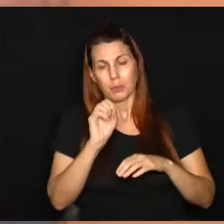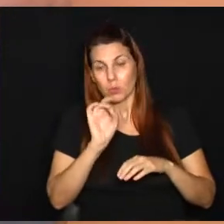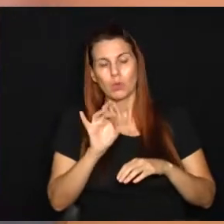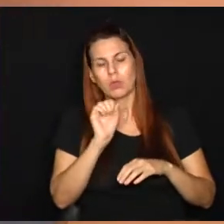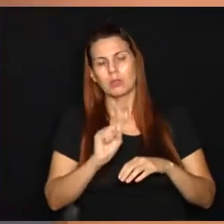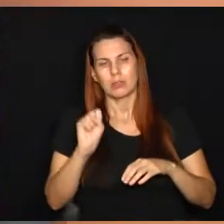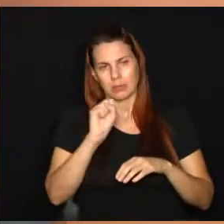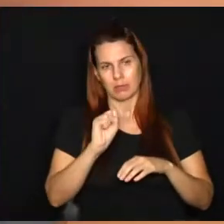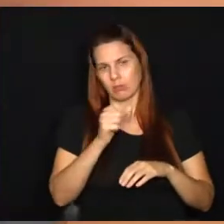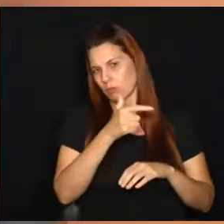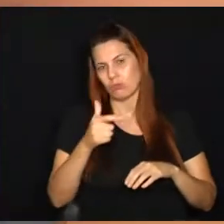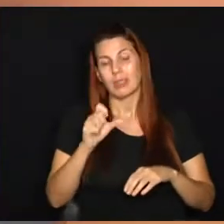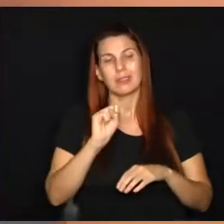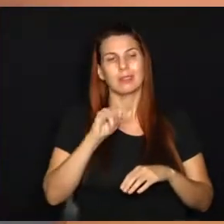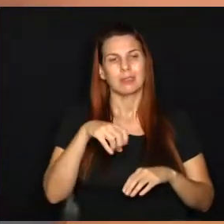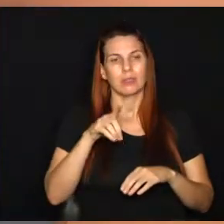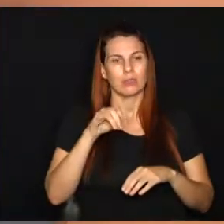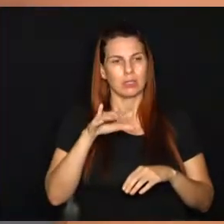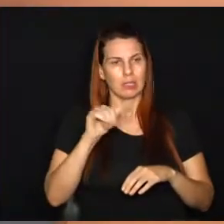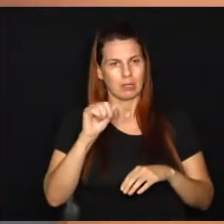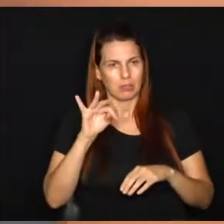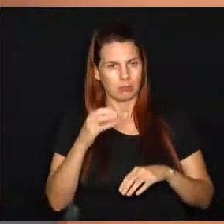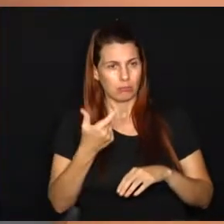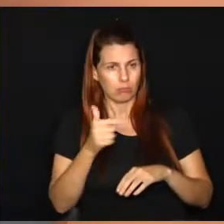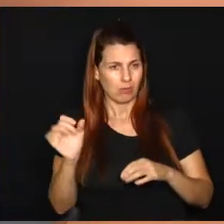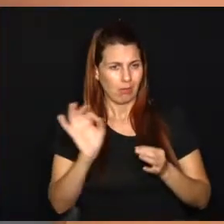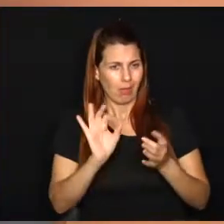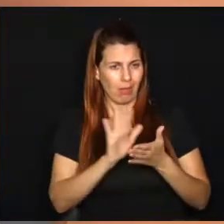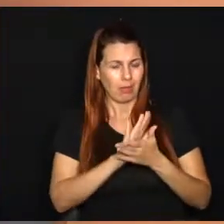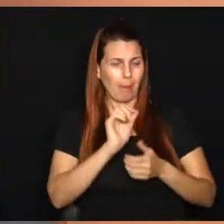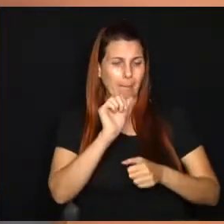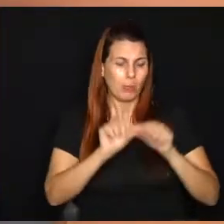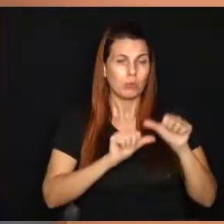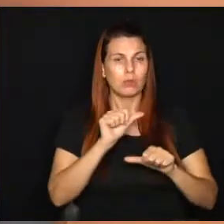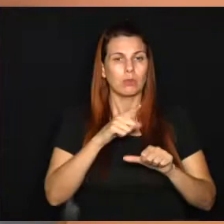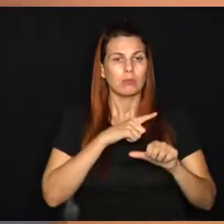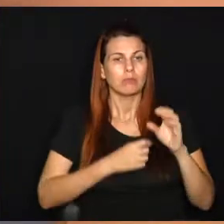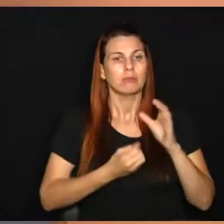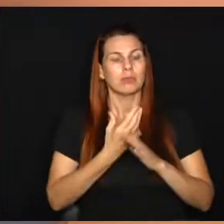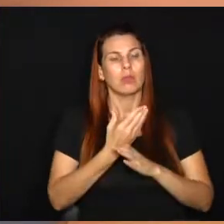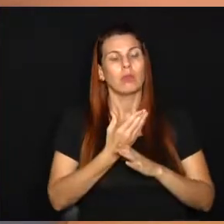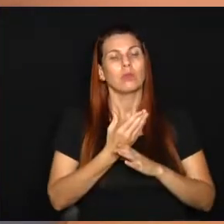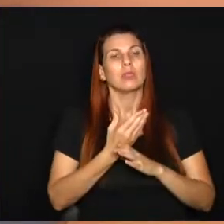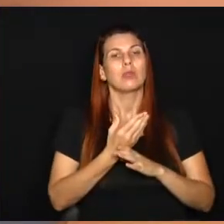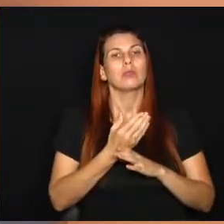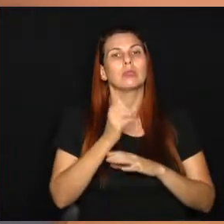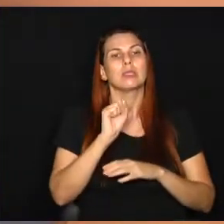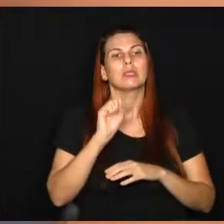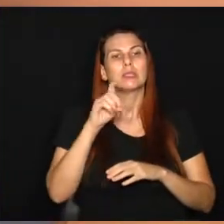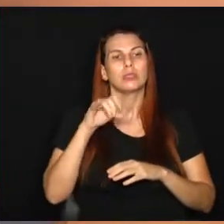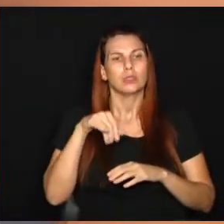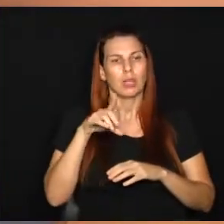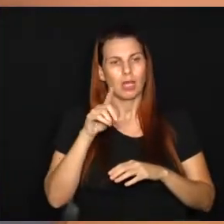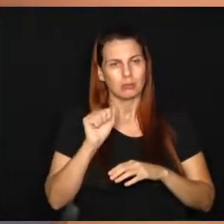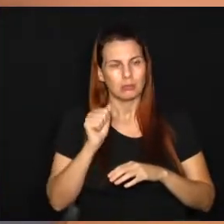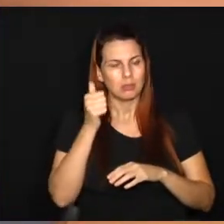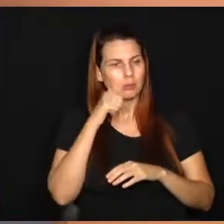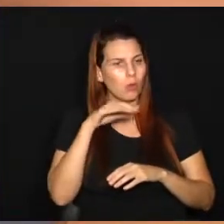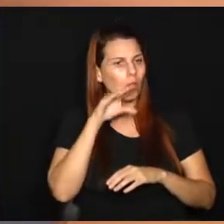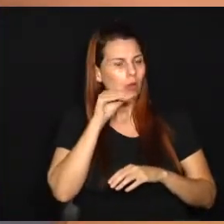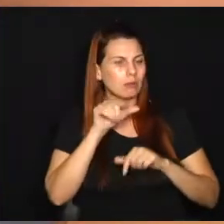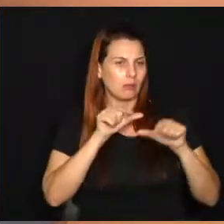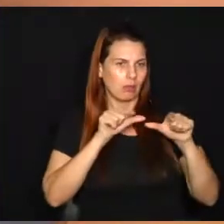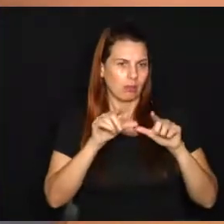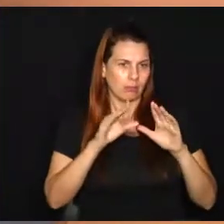nova Constituição, foi que a gente pôde construir sindicato das domésticas. Então, a gente vem dessa luta também. E